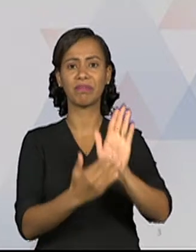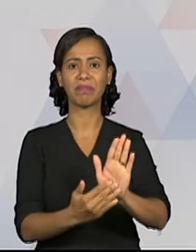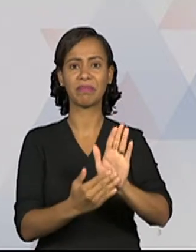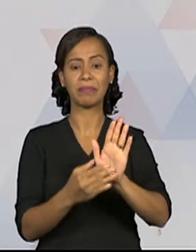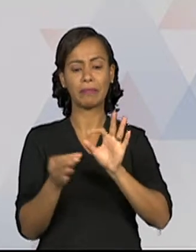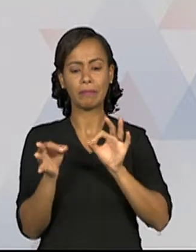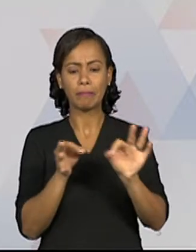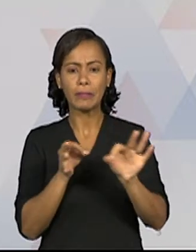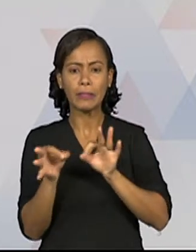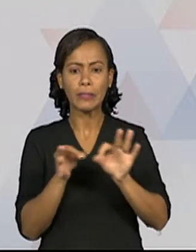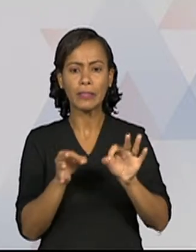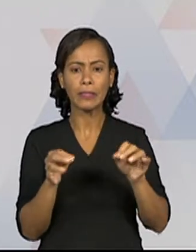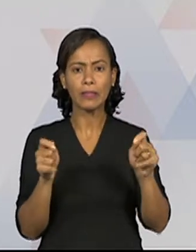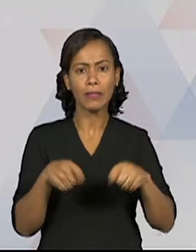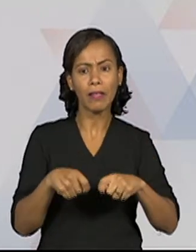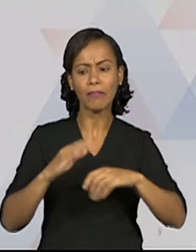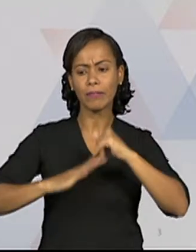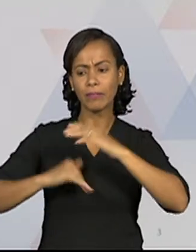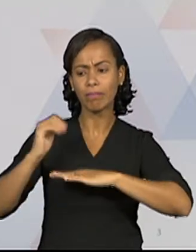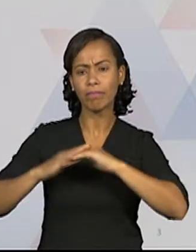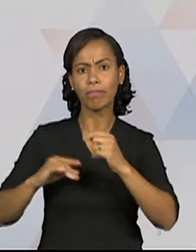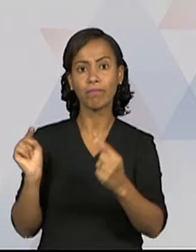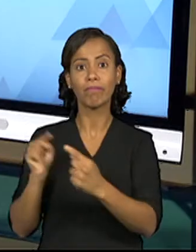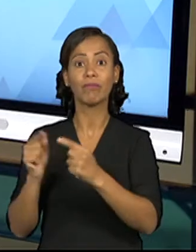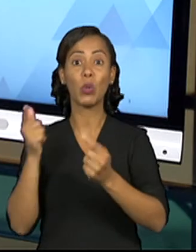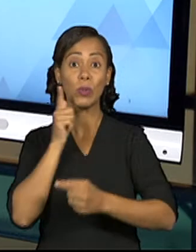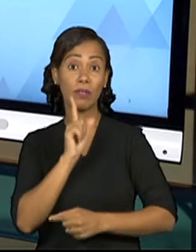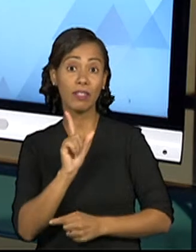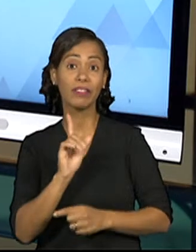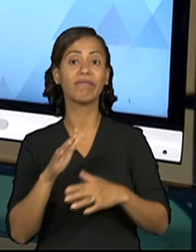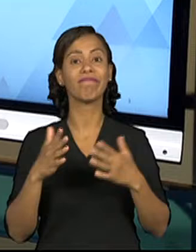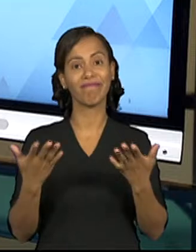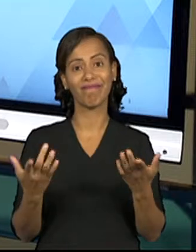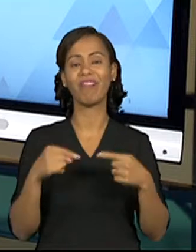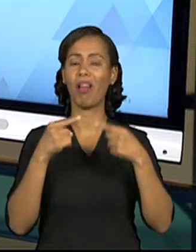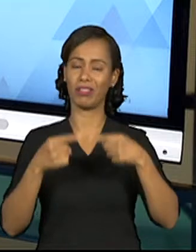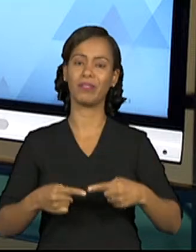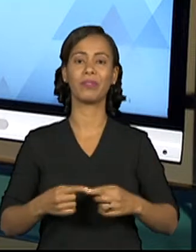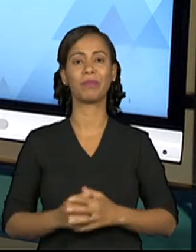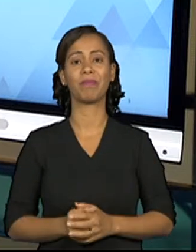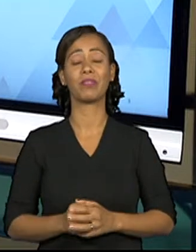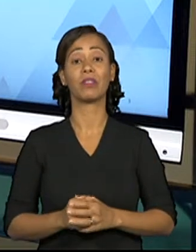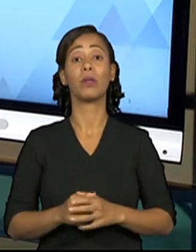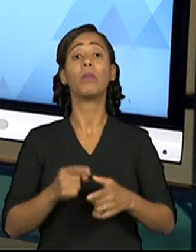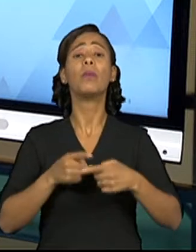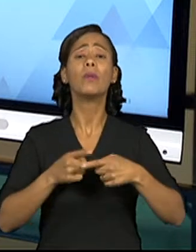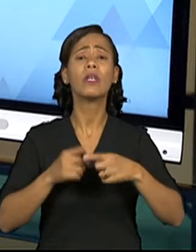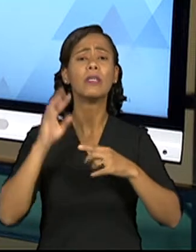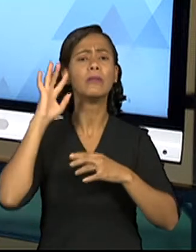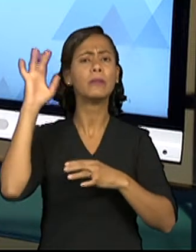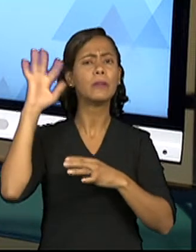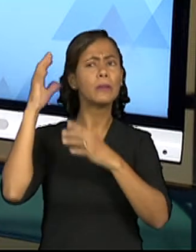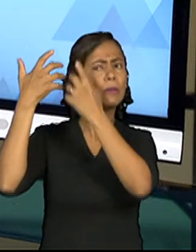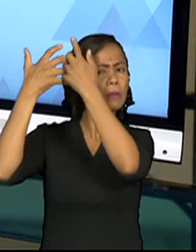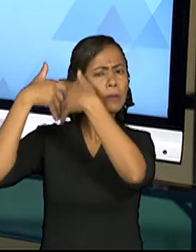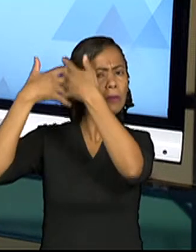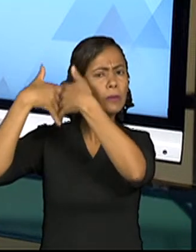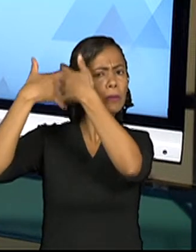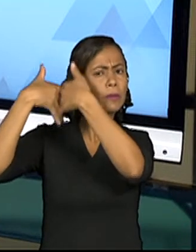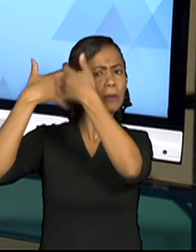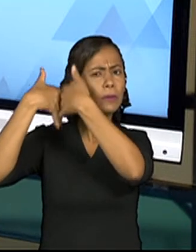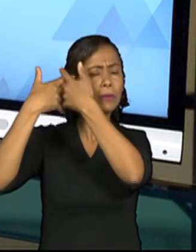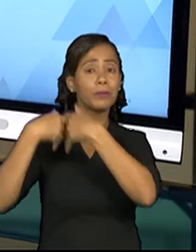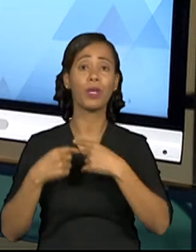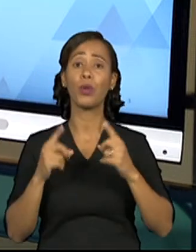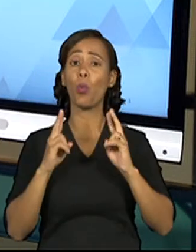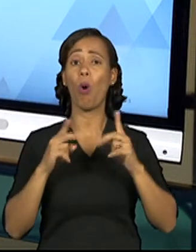e executadas ao longo do estágio em sala de aula. Todo esse processo reflexivo, ele já é uma proposta,